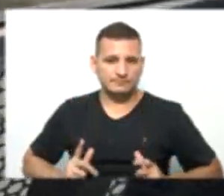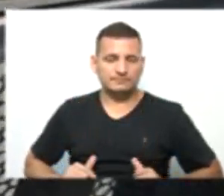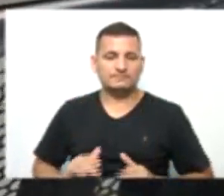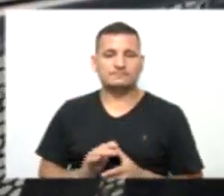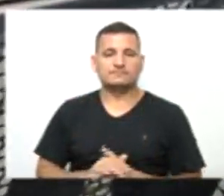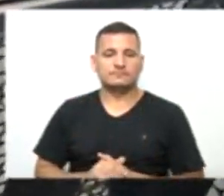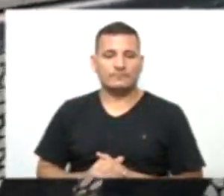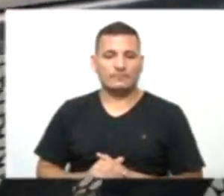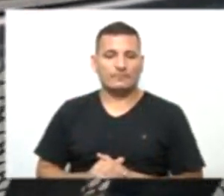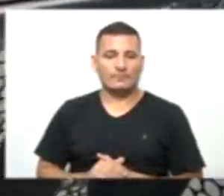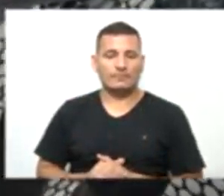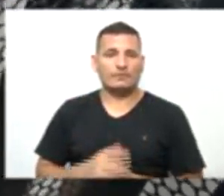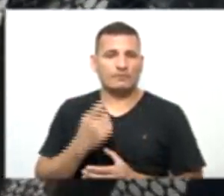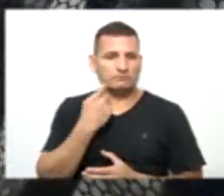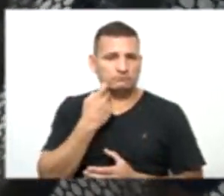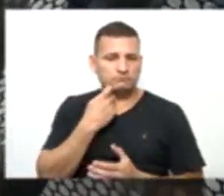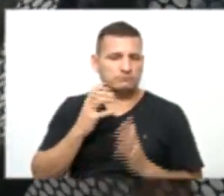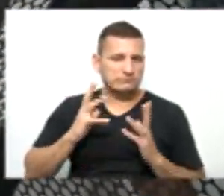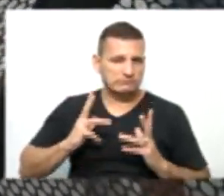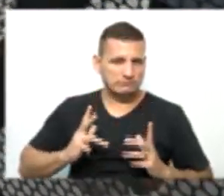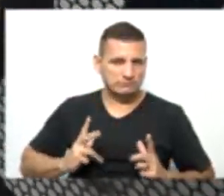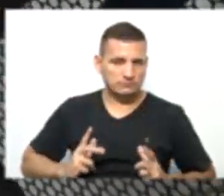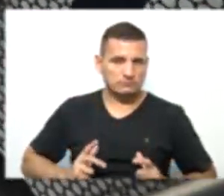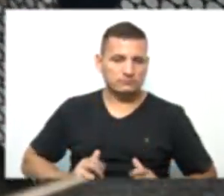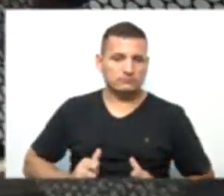Depois de lavado esse peixe todinho,